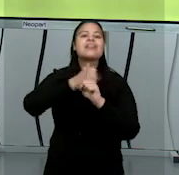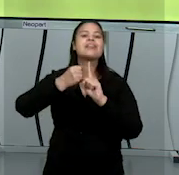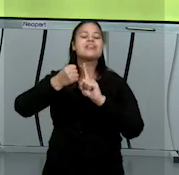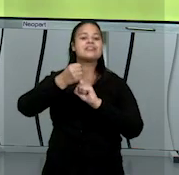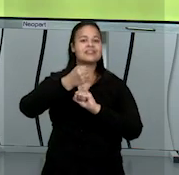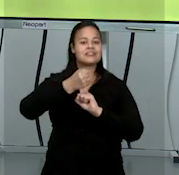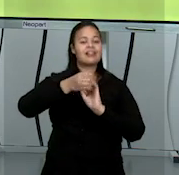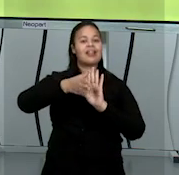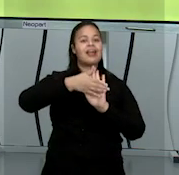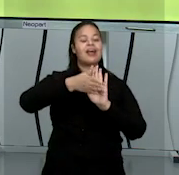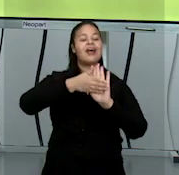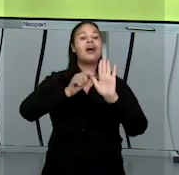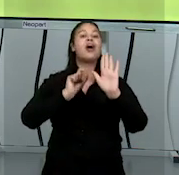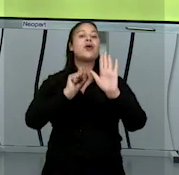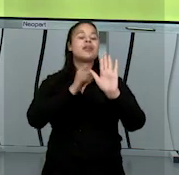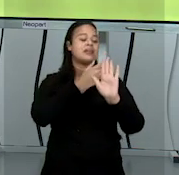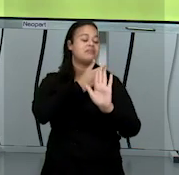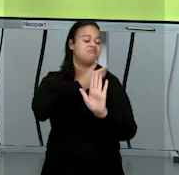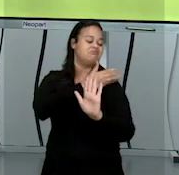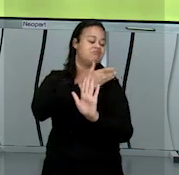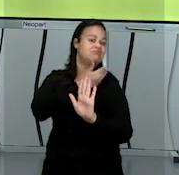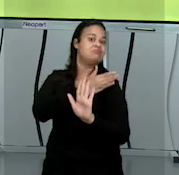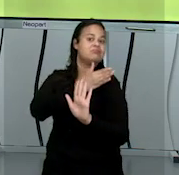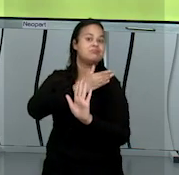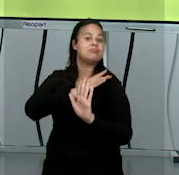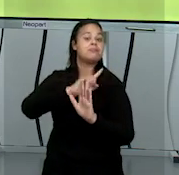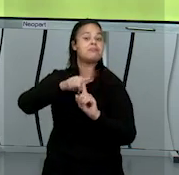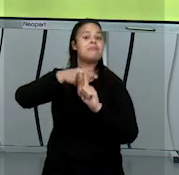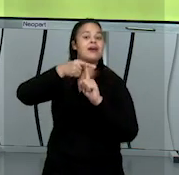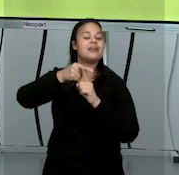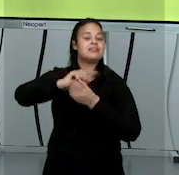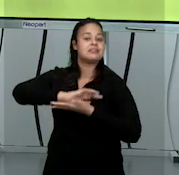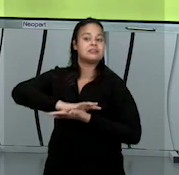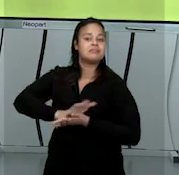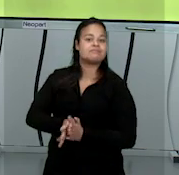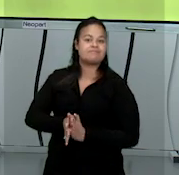do preconceito e do racismo. Ok?